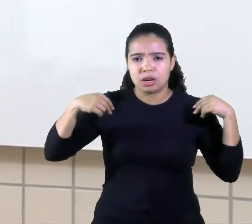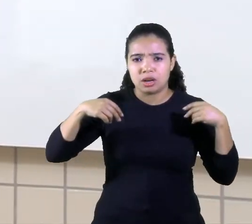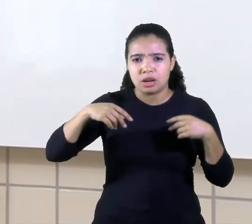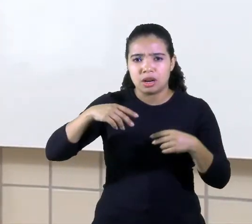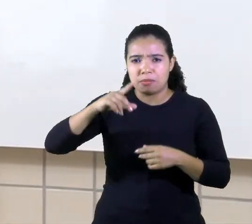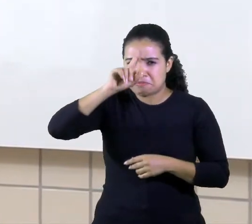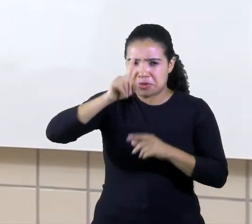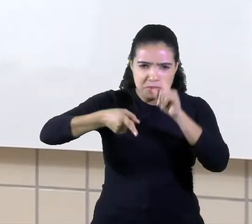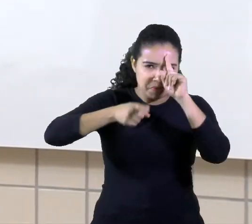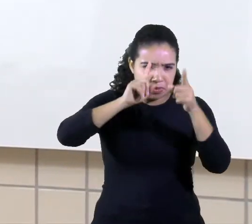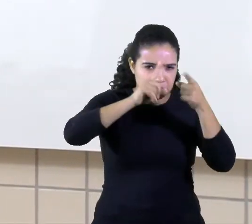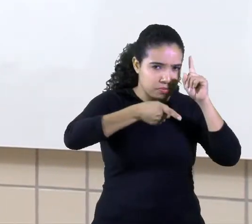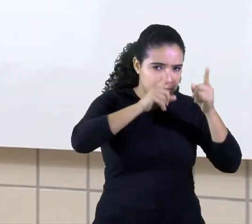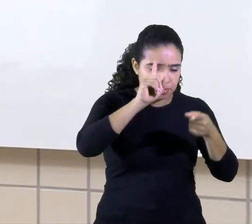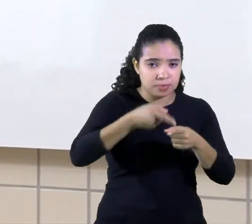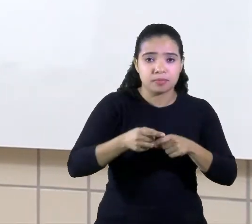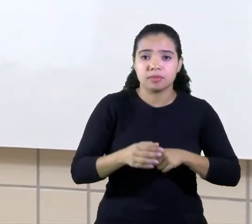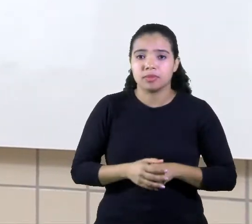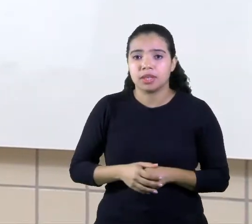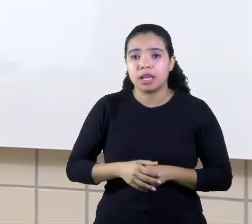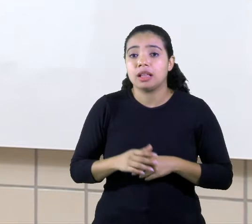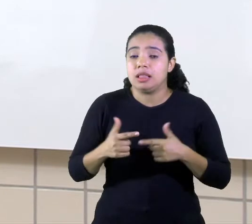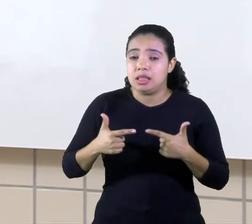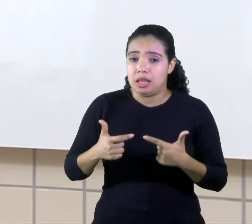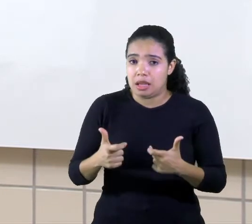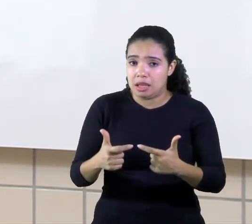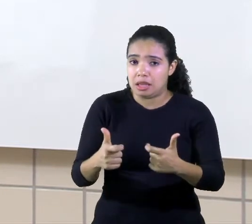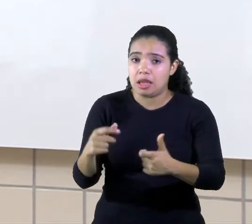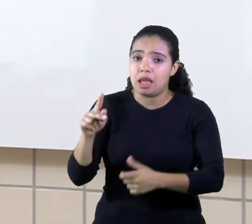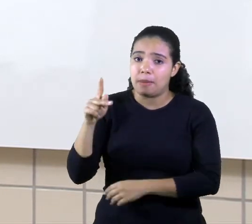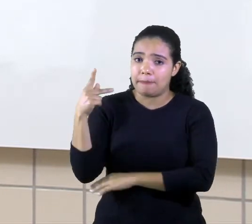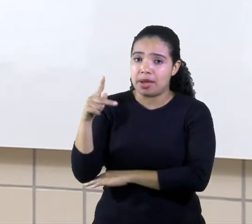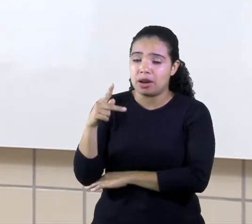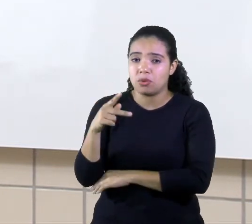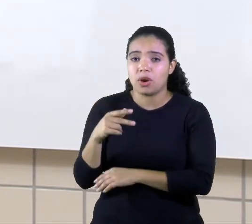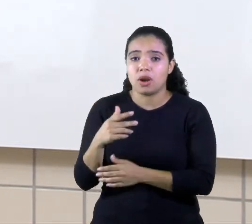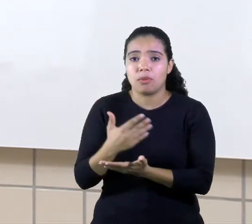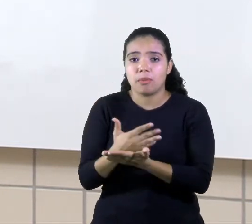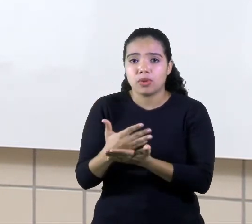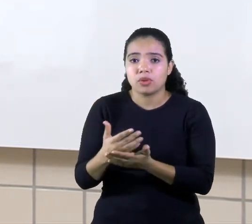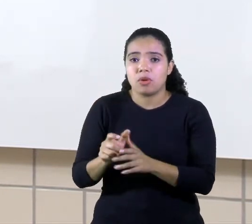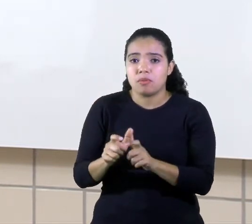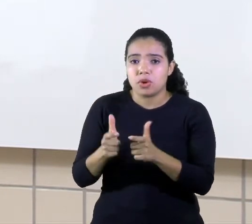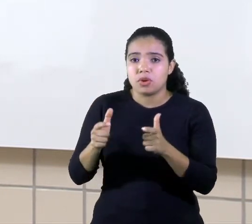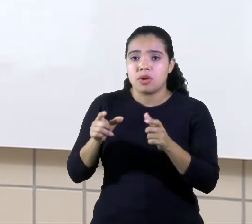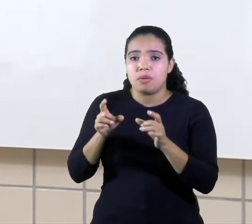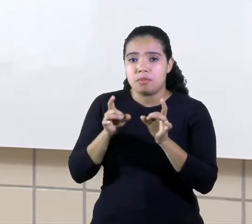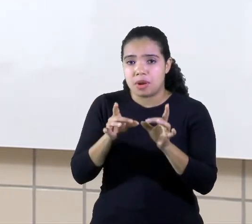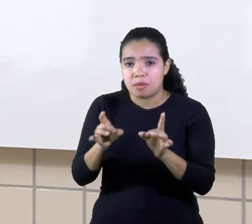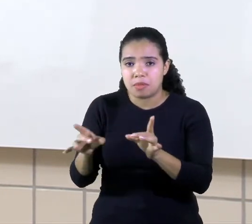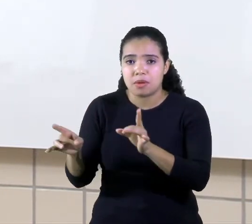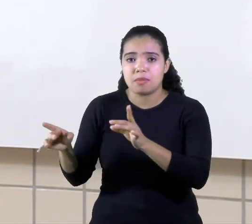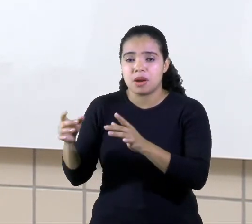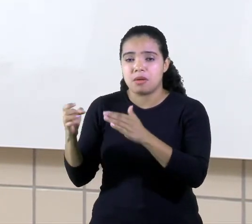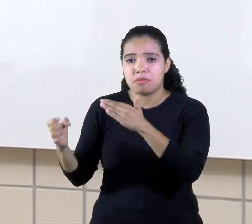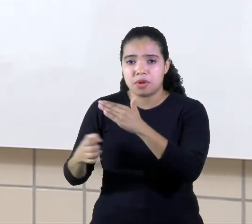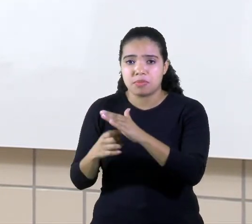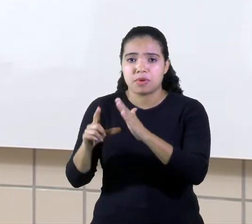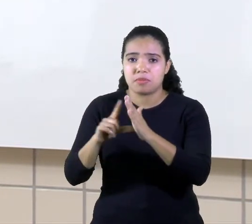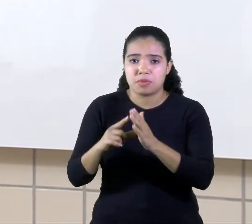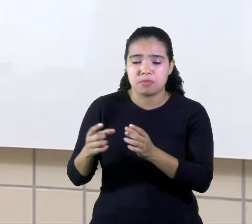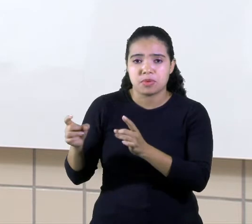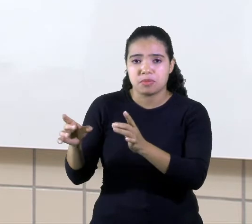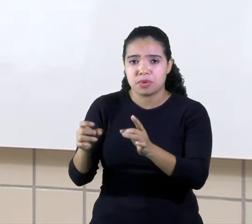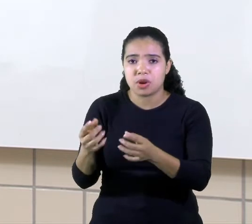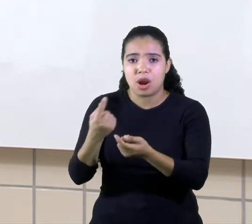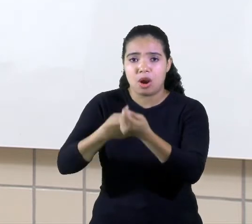do Paraguai, ela foi provocada não somente pela expansão mercantil, industrial, econômica do